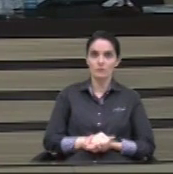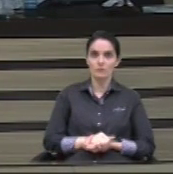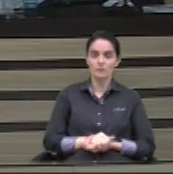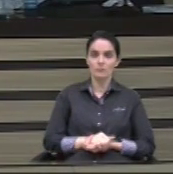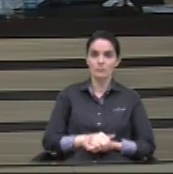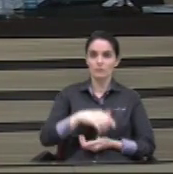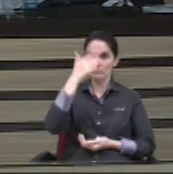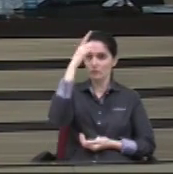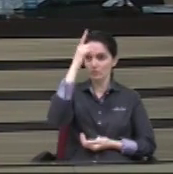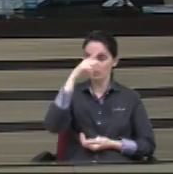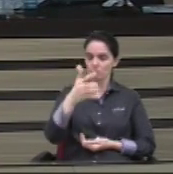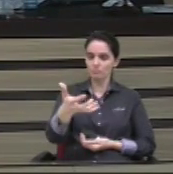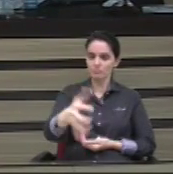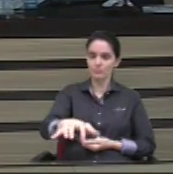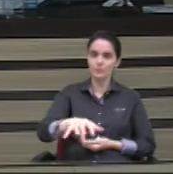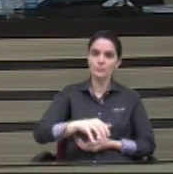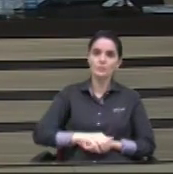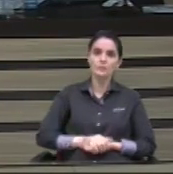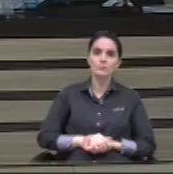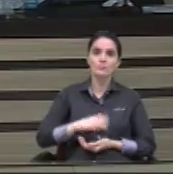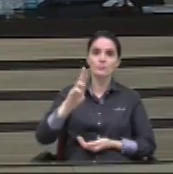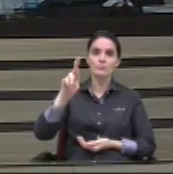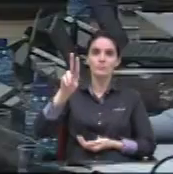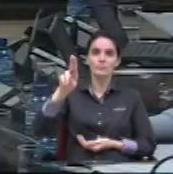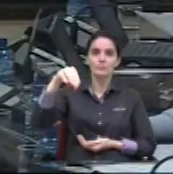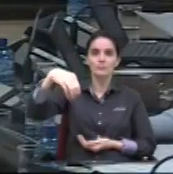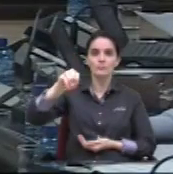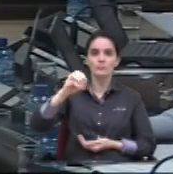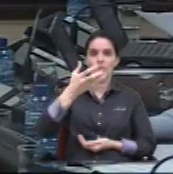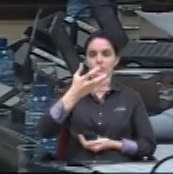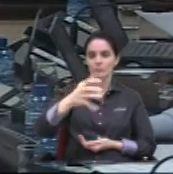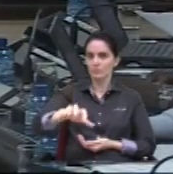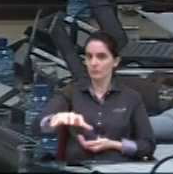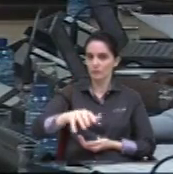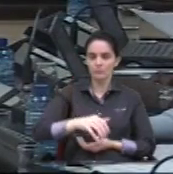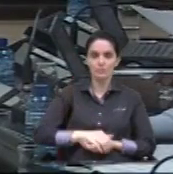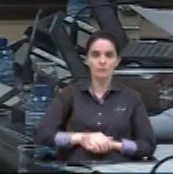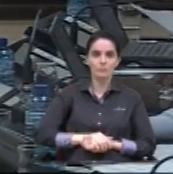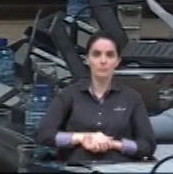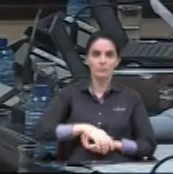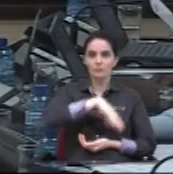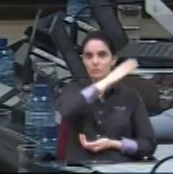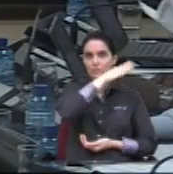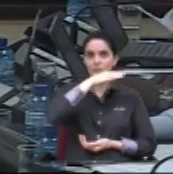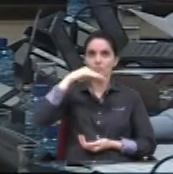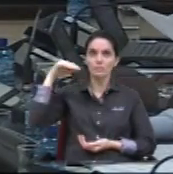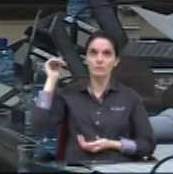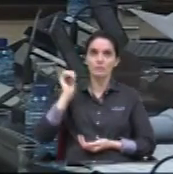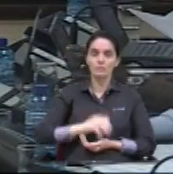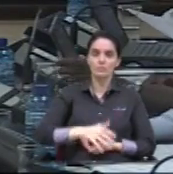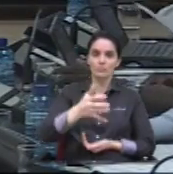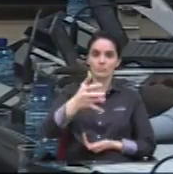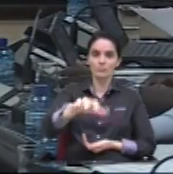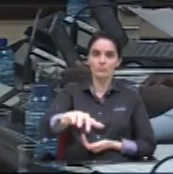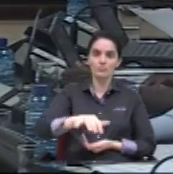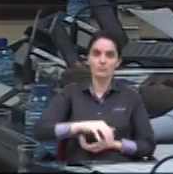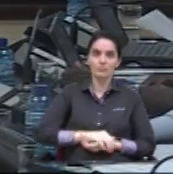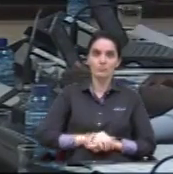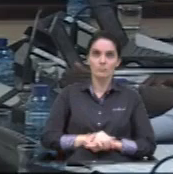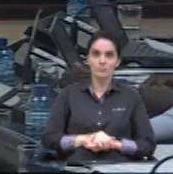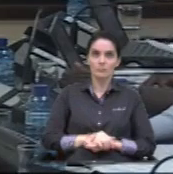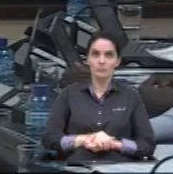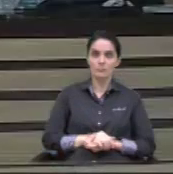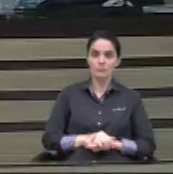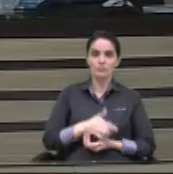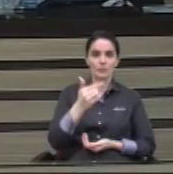Sidney Pascotto. Dispenso. Bruno Bortolan. Dispenso, excelência. Aloísio Andrade. Dispenso.